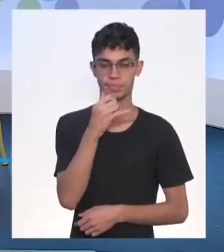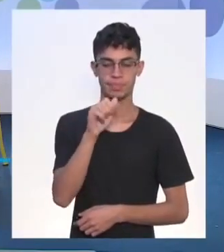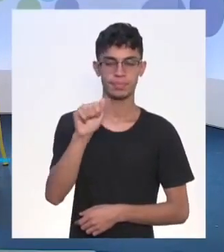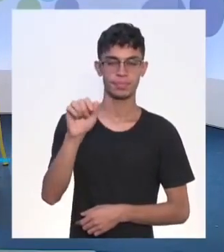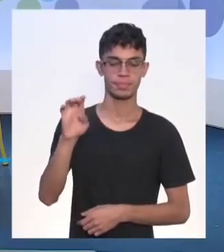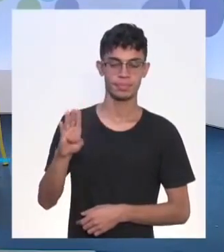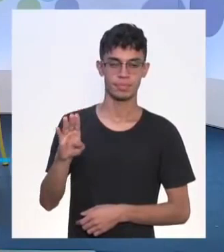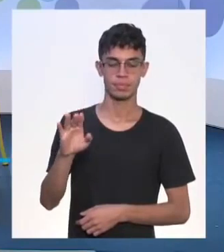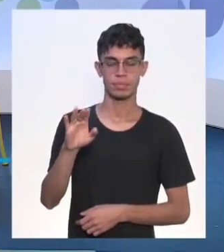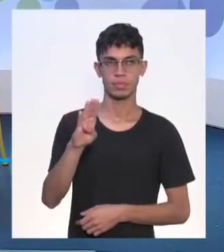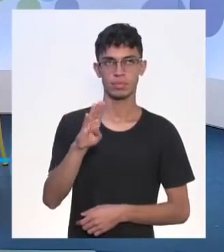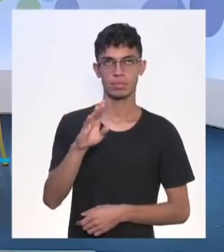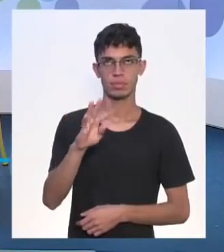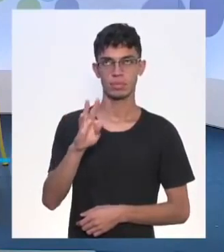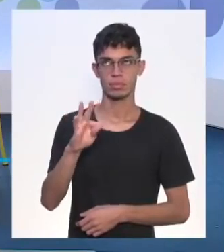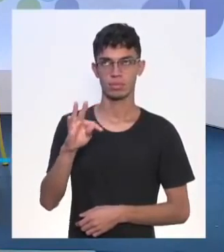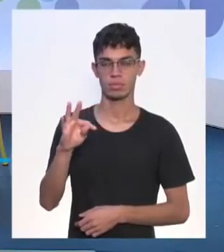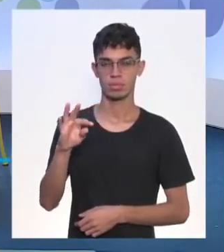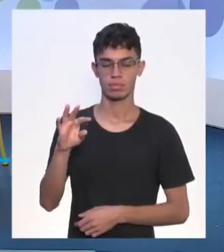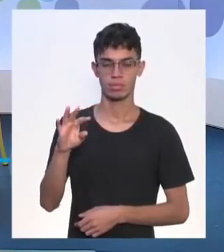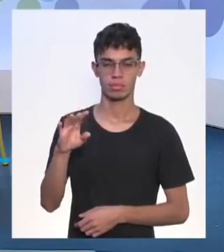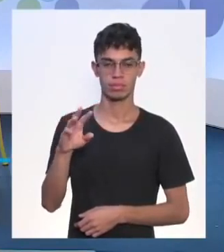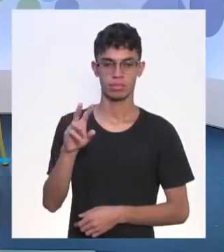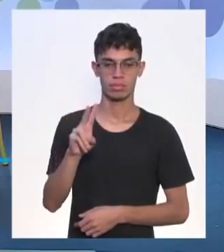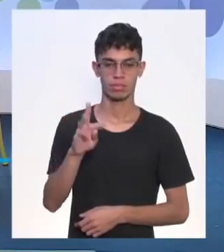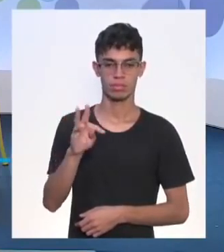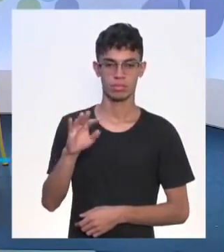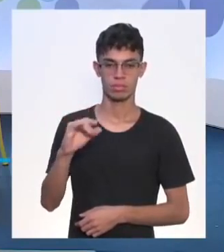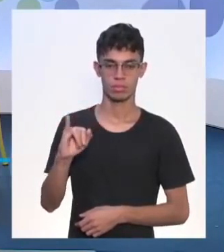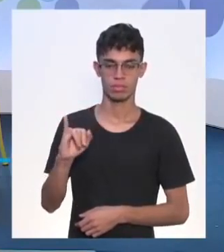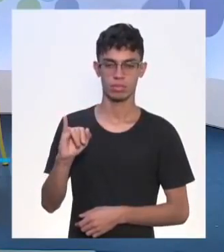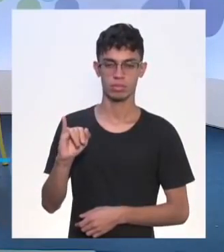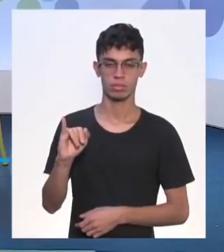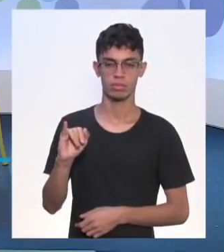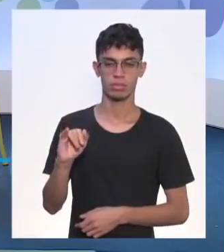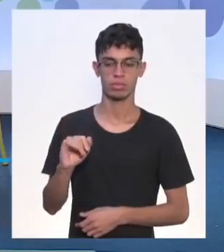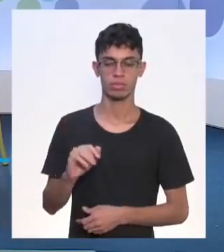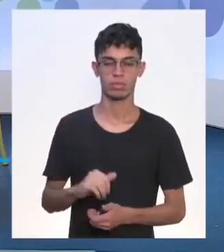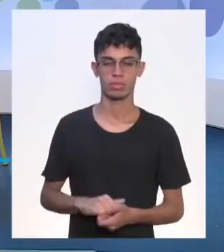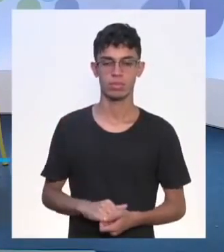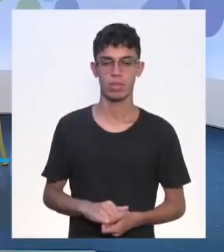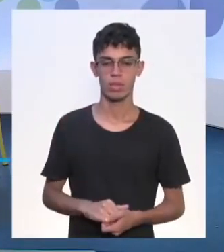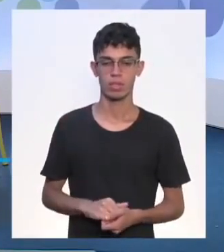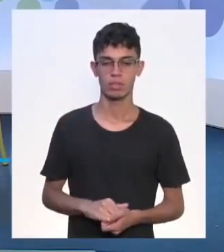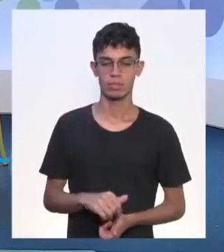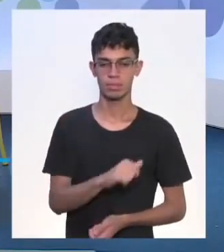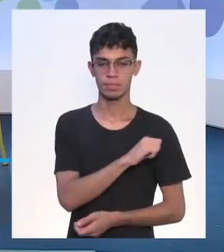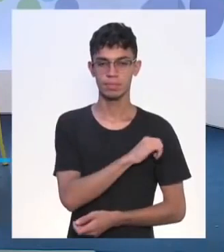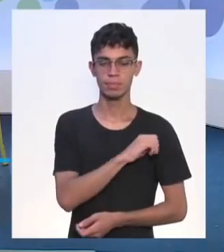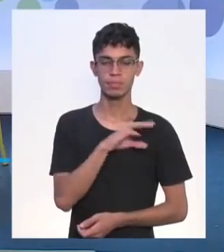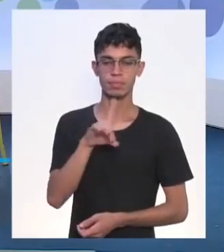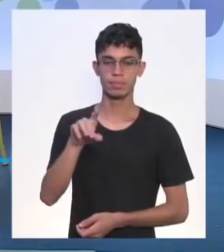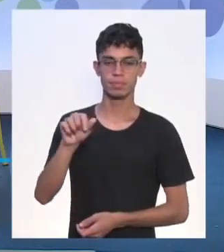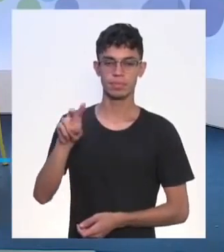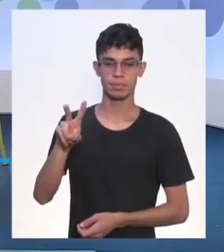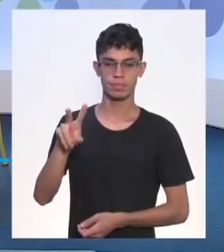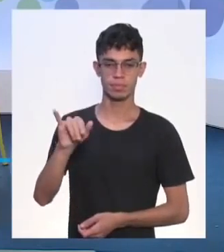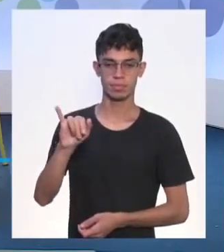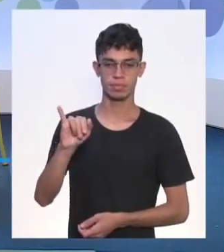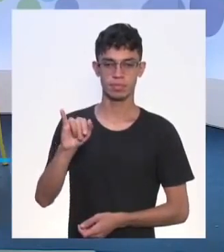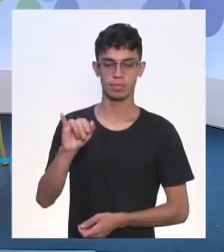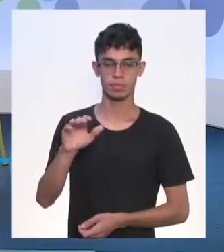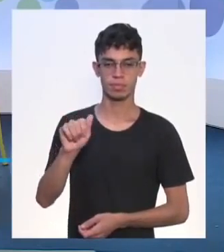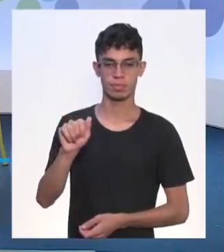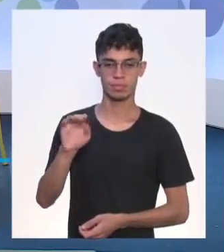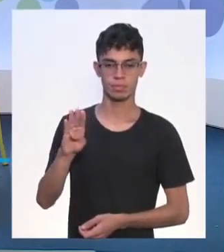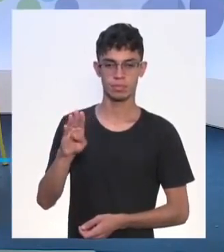B, VTD, C, VTI. O aluno Davi Augusto colocou